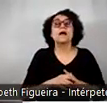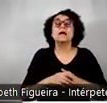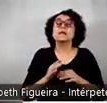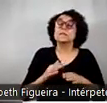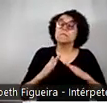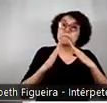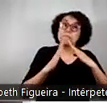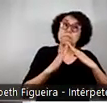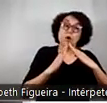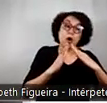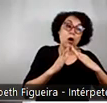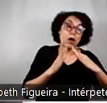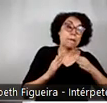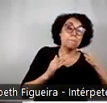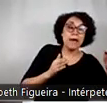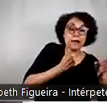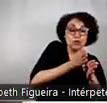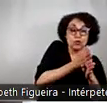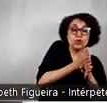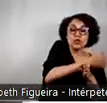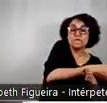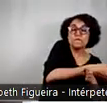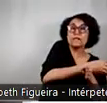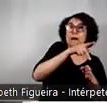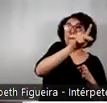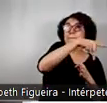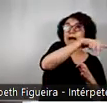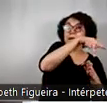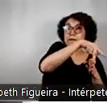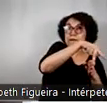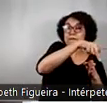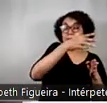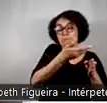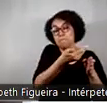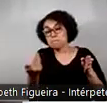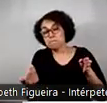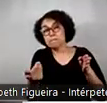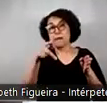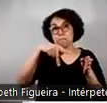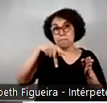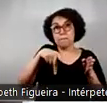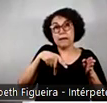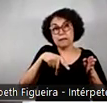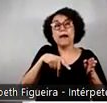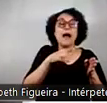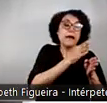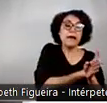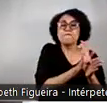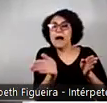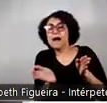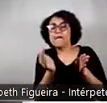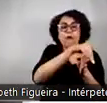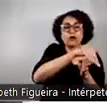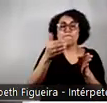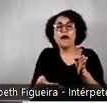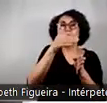conceito também de pessoa visitante, né, que ela pode ser, vem para o turismo, ou ela pode ser considerada uma